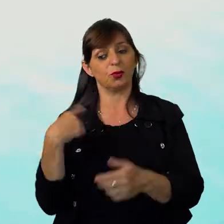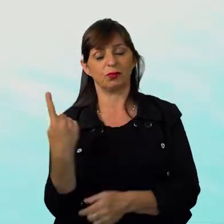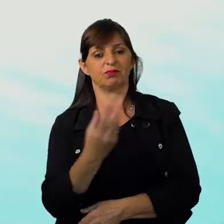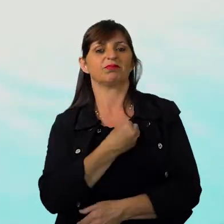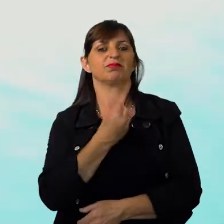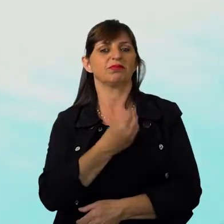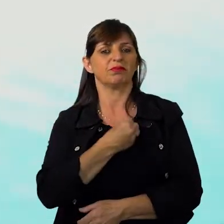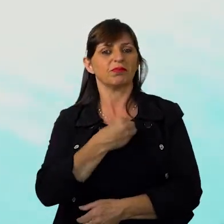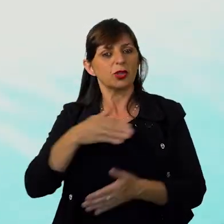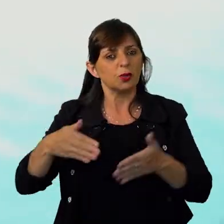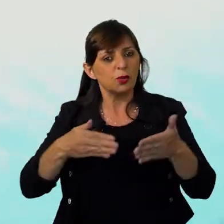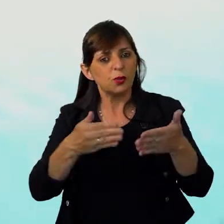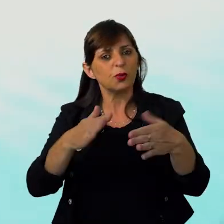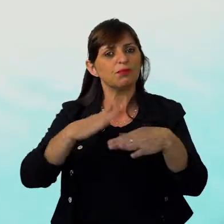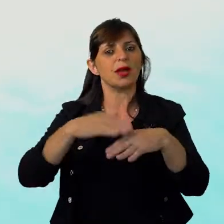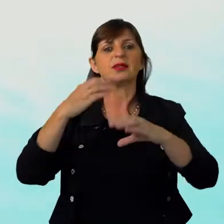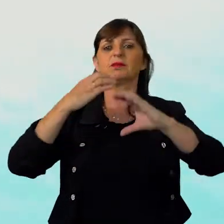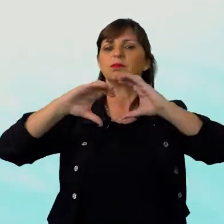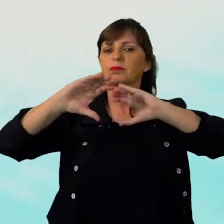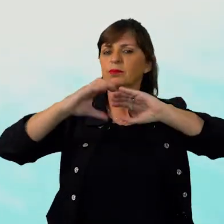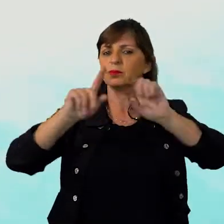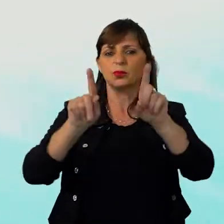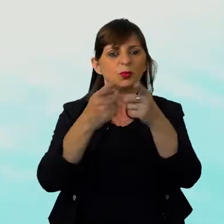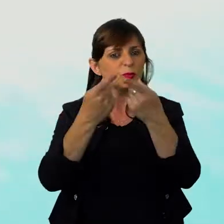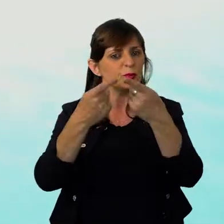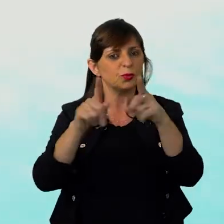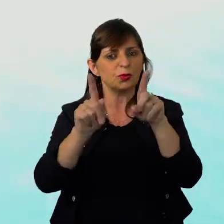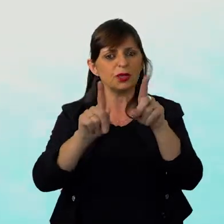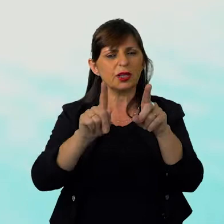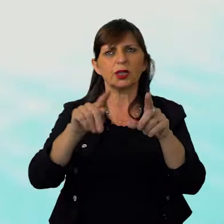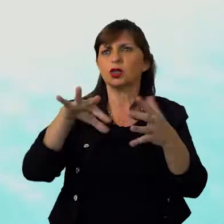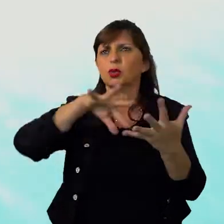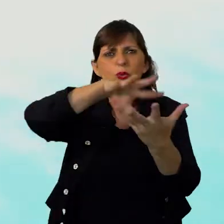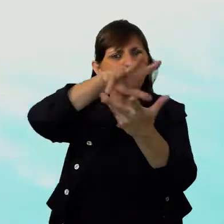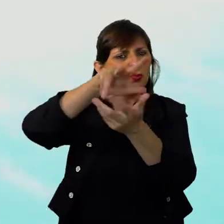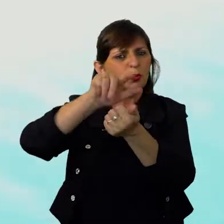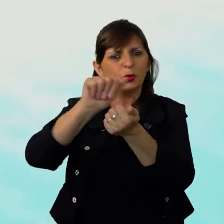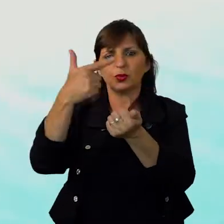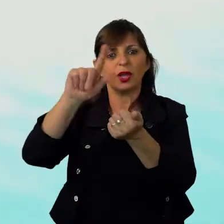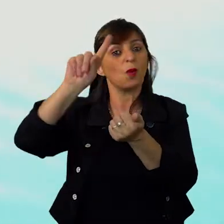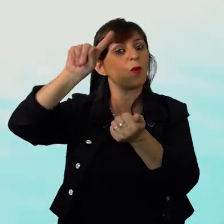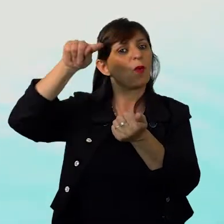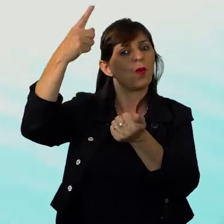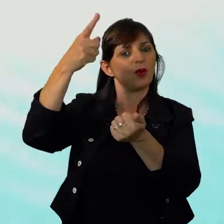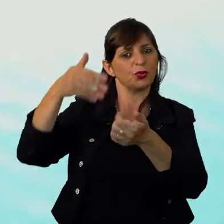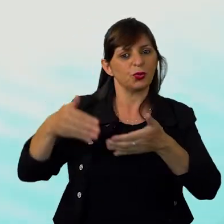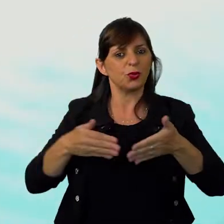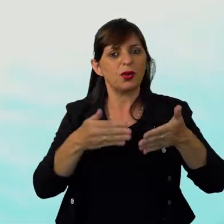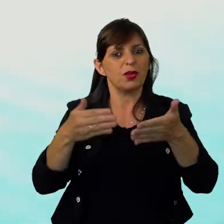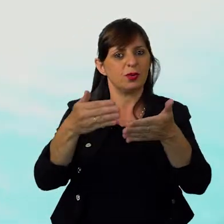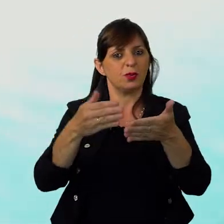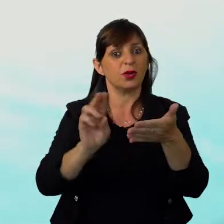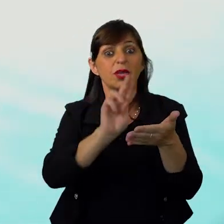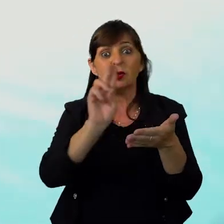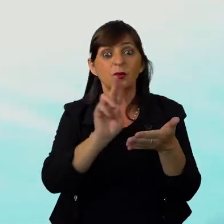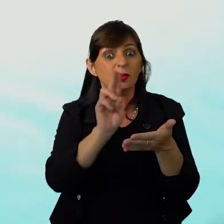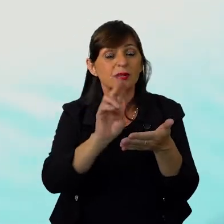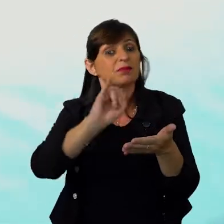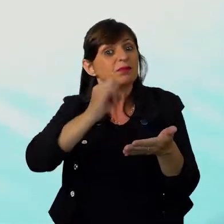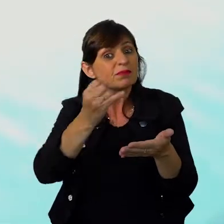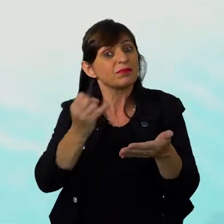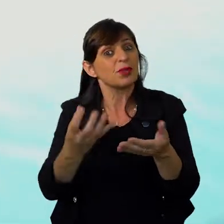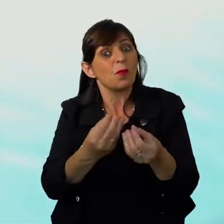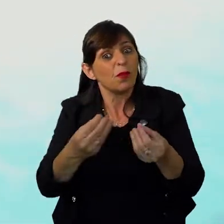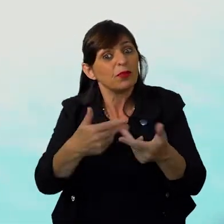cantado do planeta não existe outro no mundo e sempre a gente ressalta